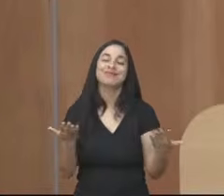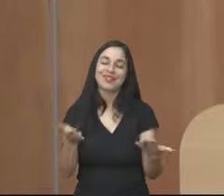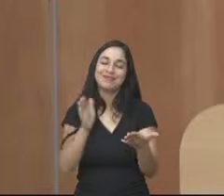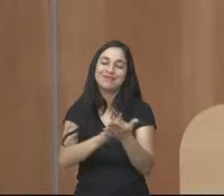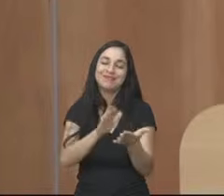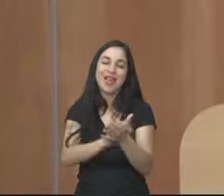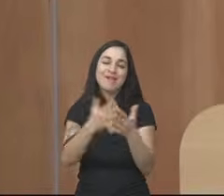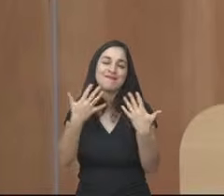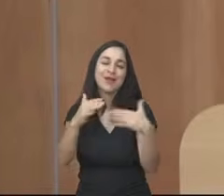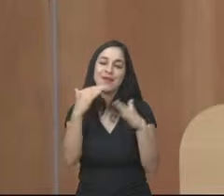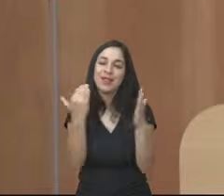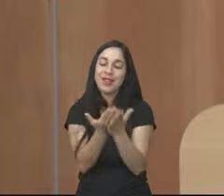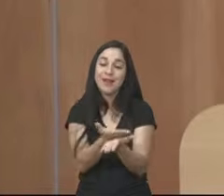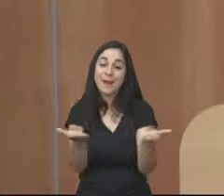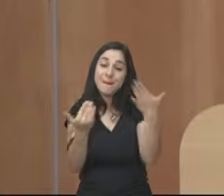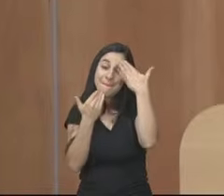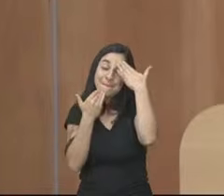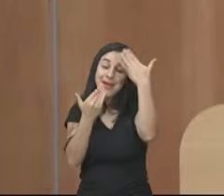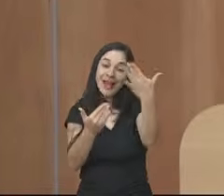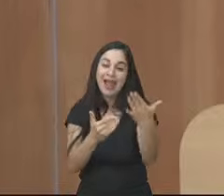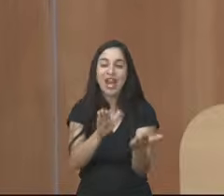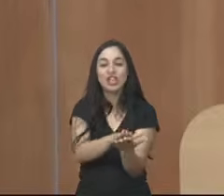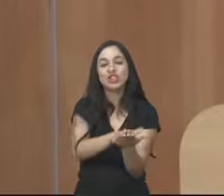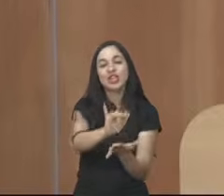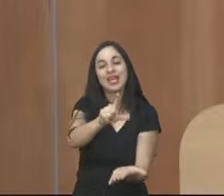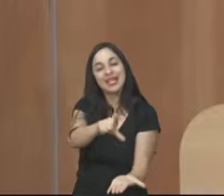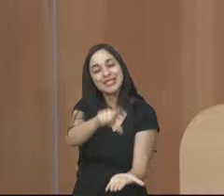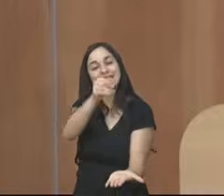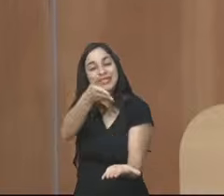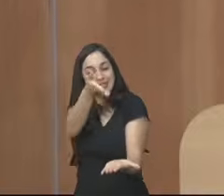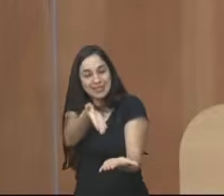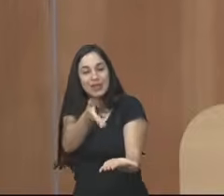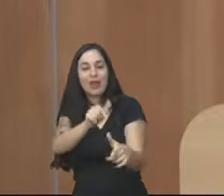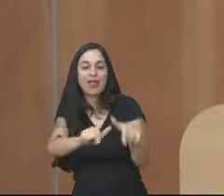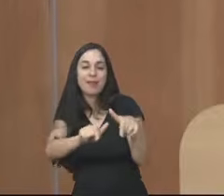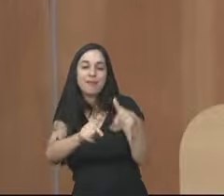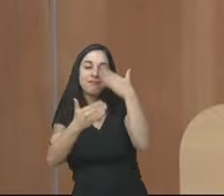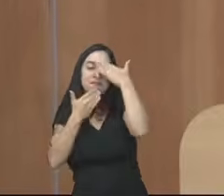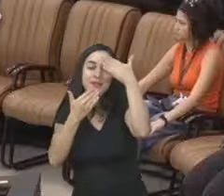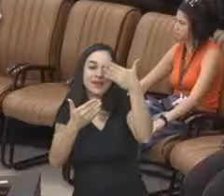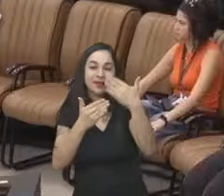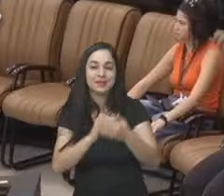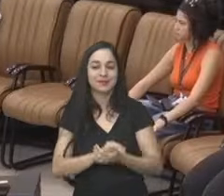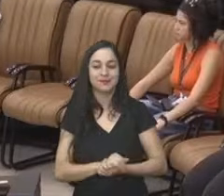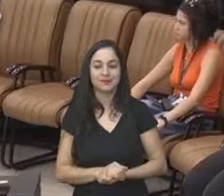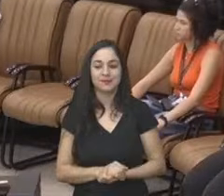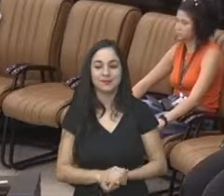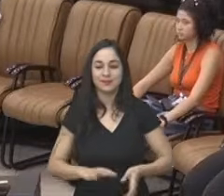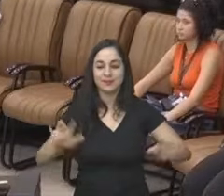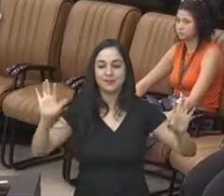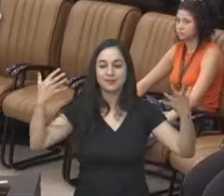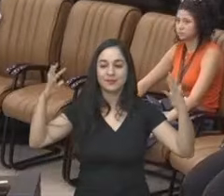todos vocês e muito obrigado por escolher Jacareí, de estar aqui fazendo esse trabalho. Muito obrigado.